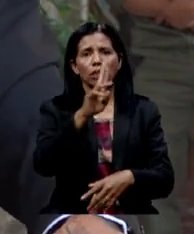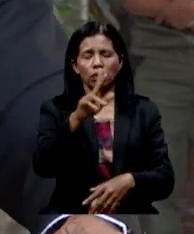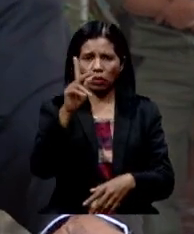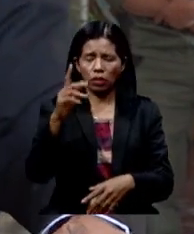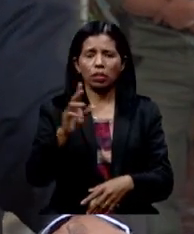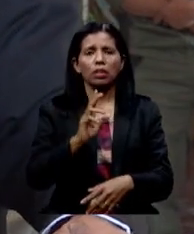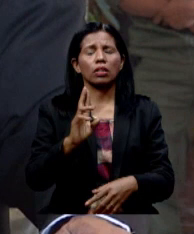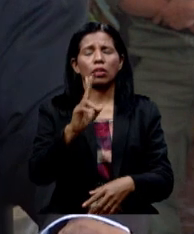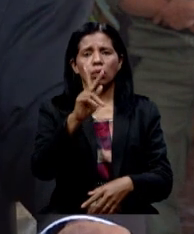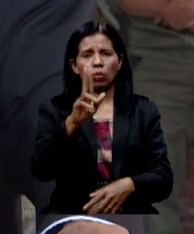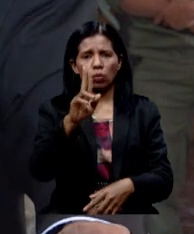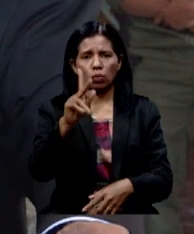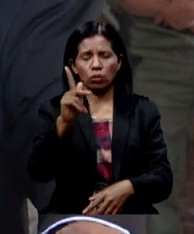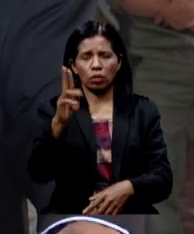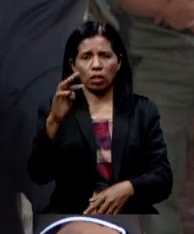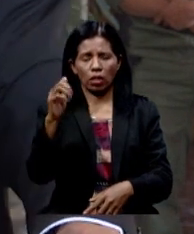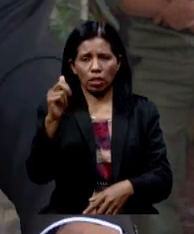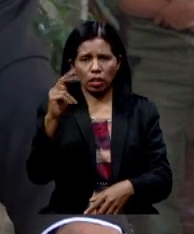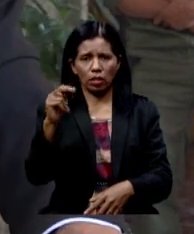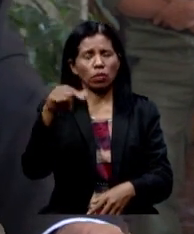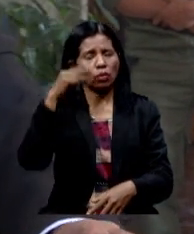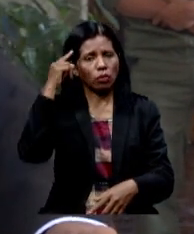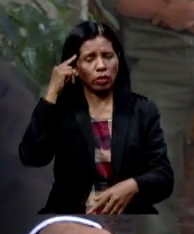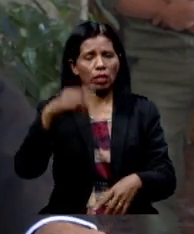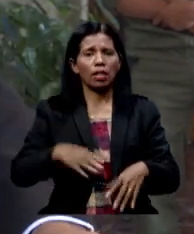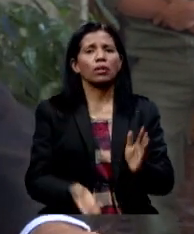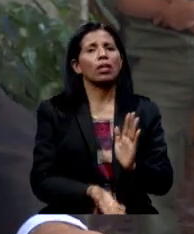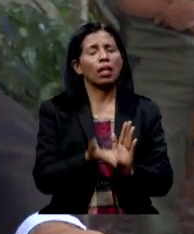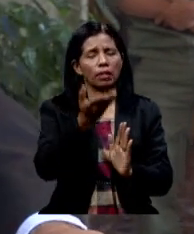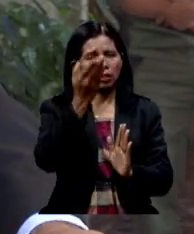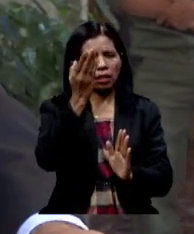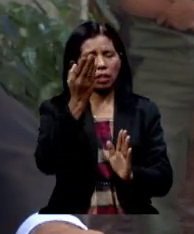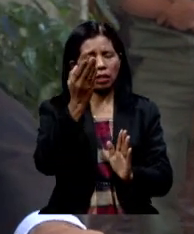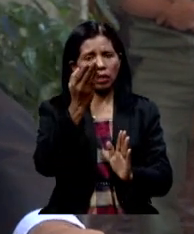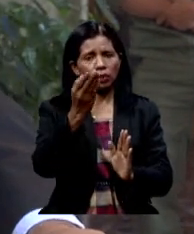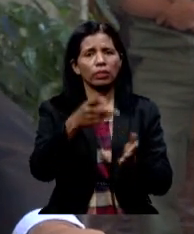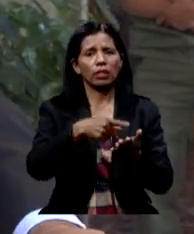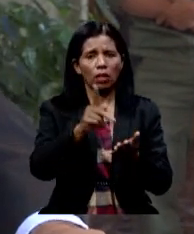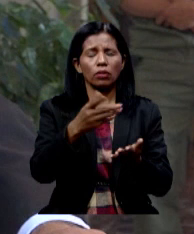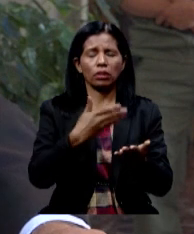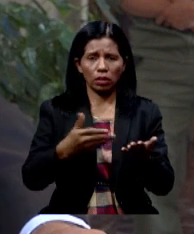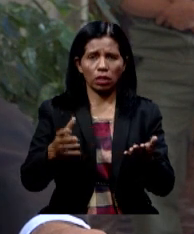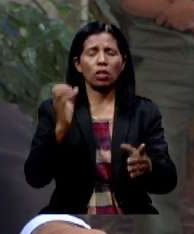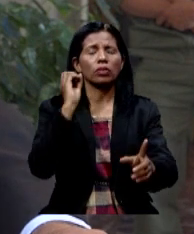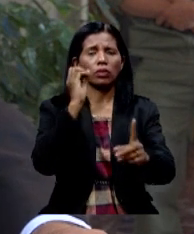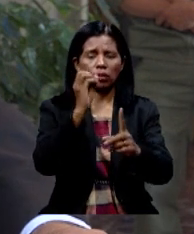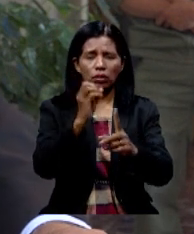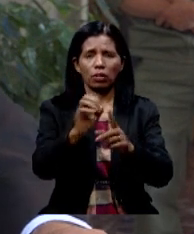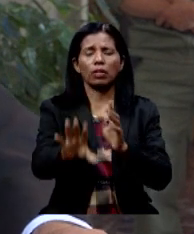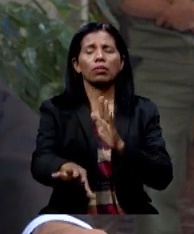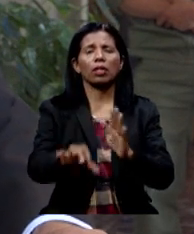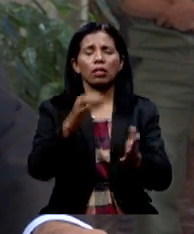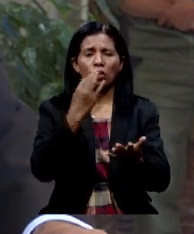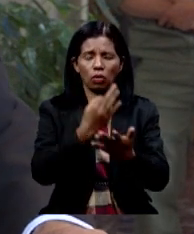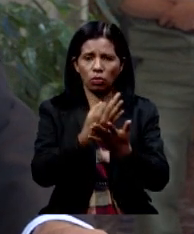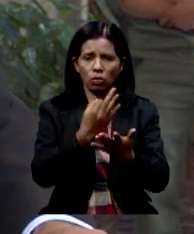mas, governo, quando sai impostos, objetivo é tu retan receitas